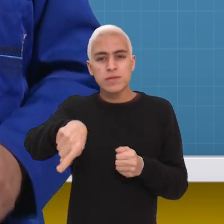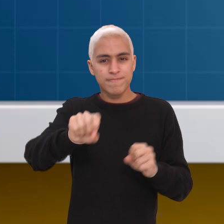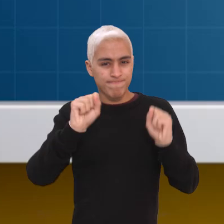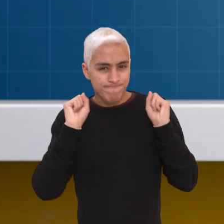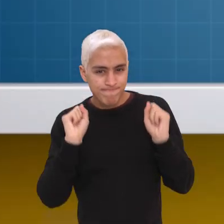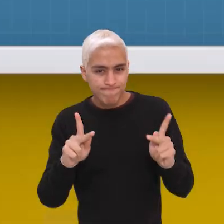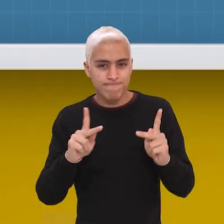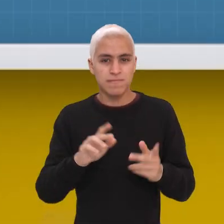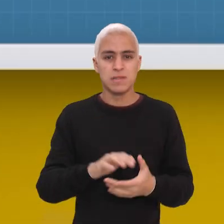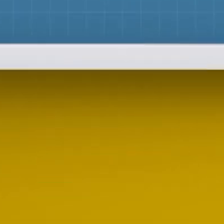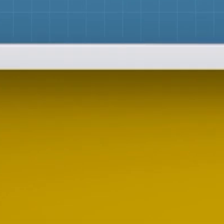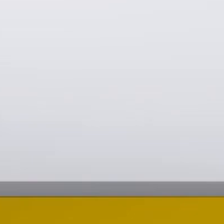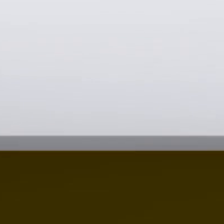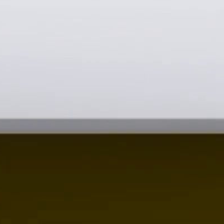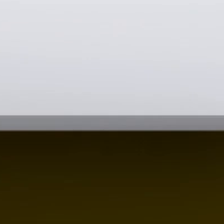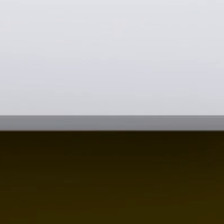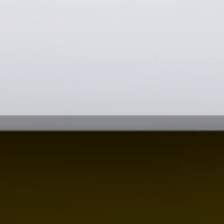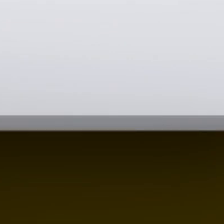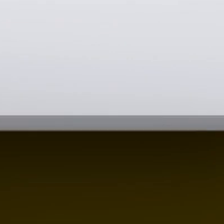vocês.